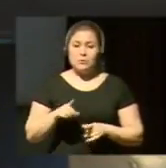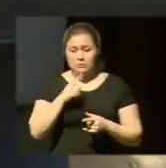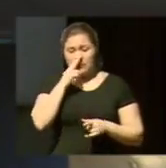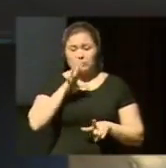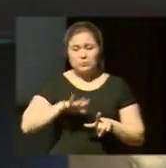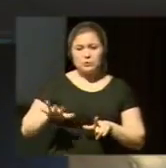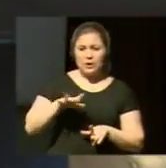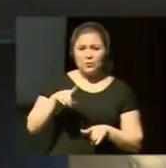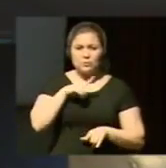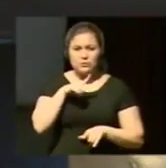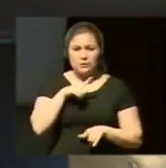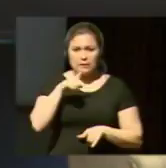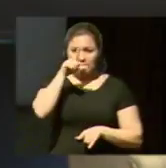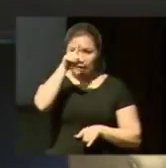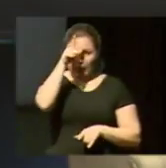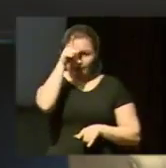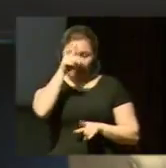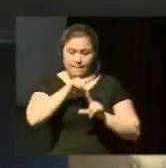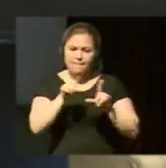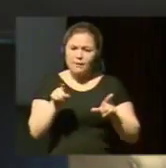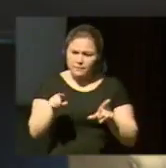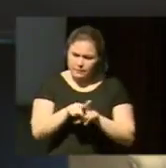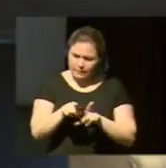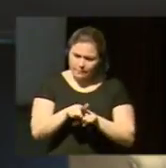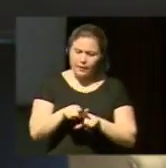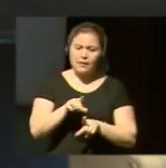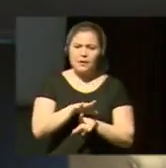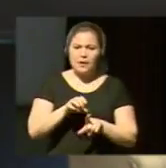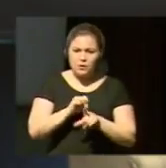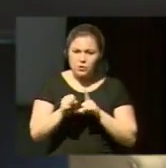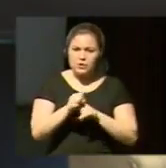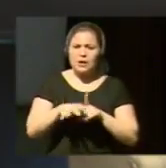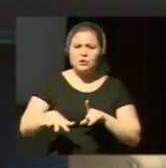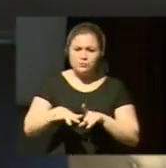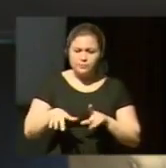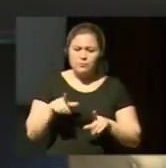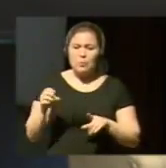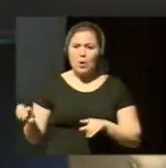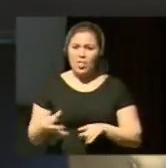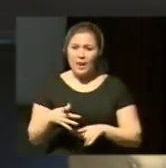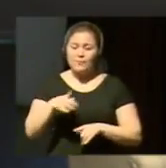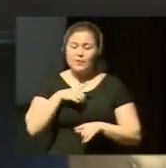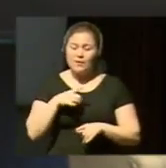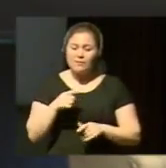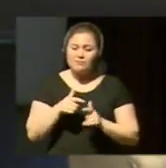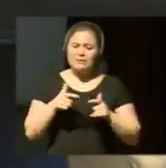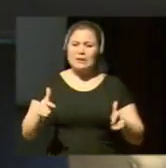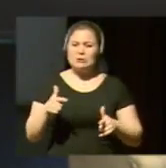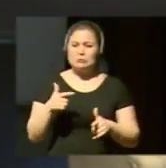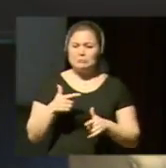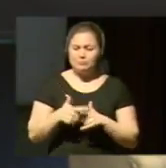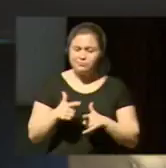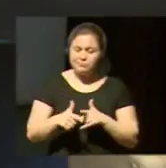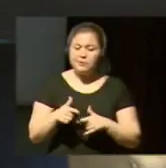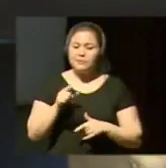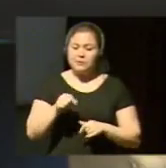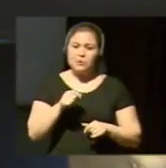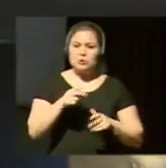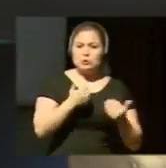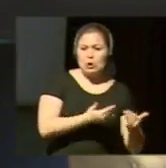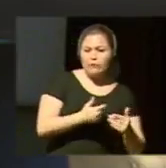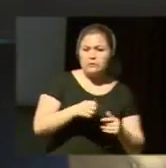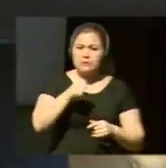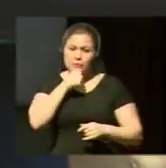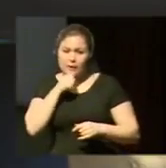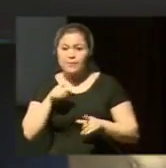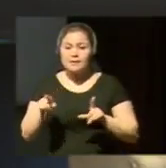geral, então, nós temos na Alemanha, mas eu também, de modo geral, na sociedade moderna, temos um grande abismo entre os jovens e os velhos, mas também entre os